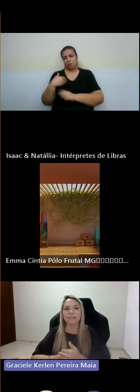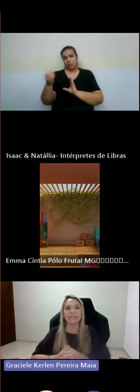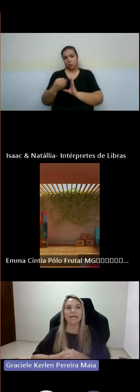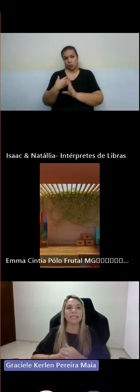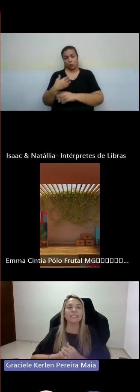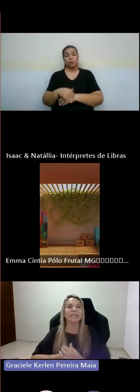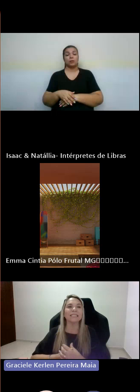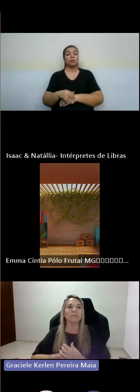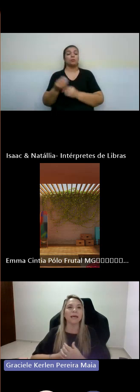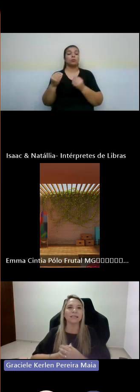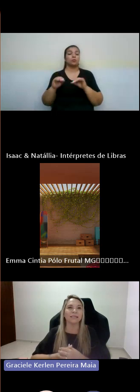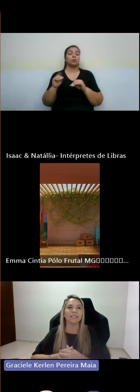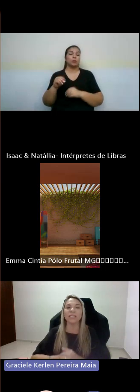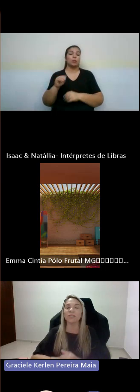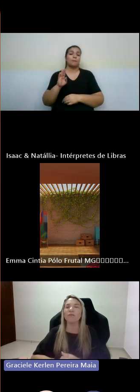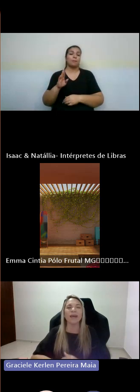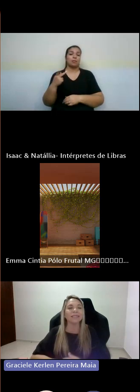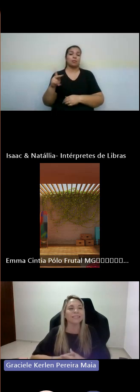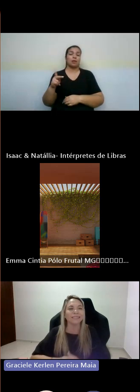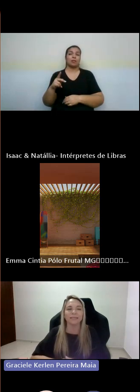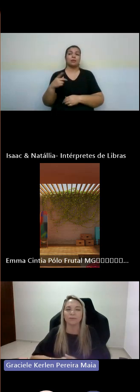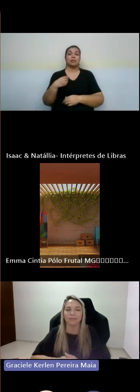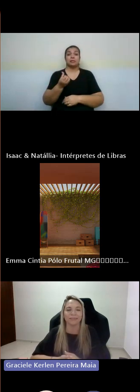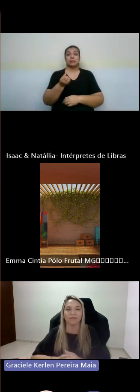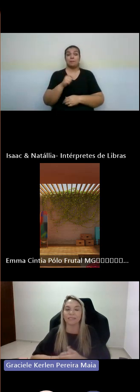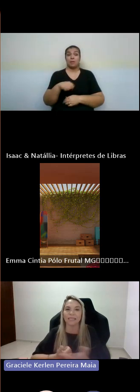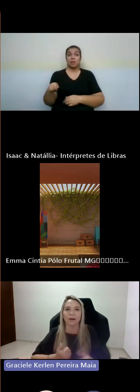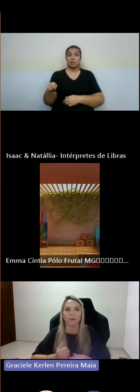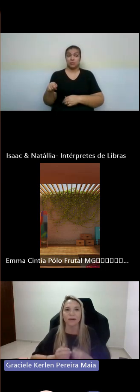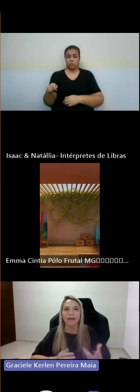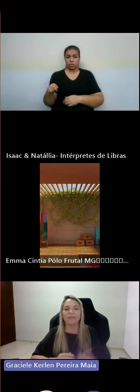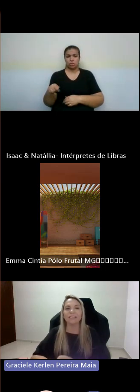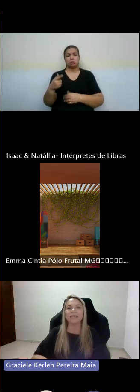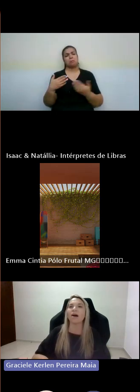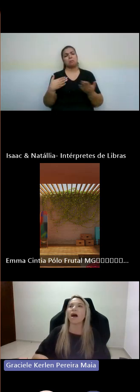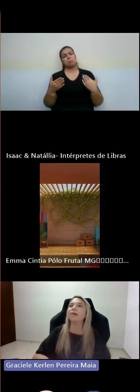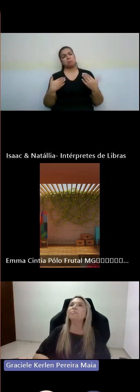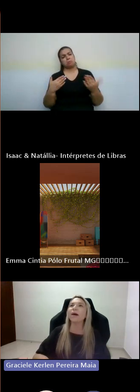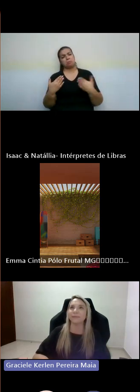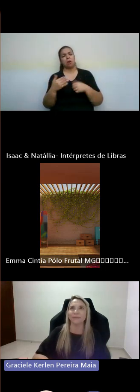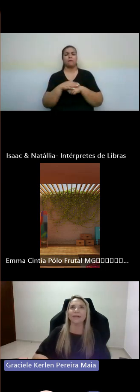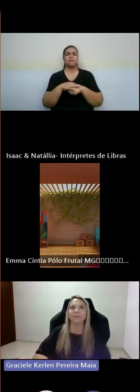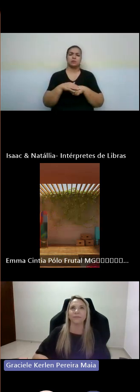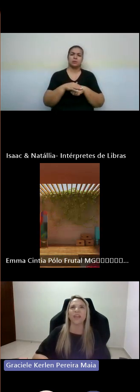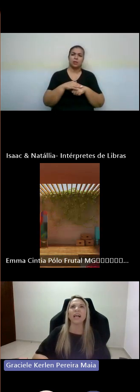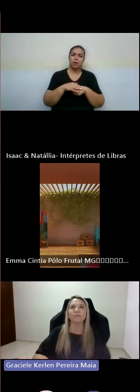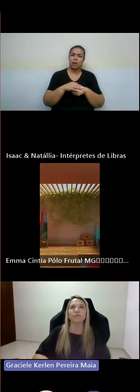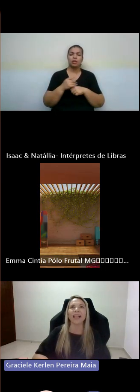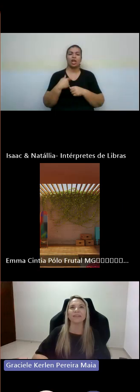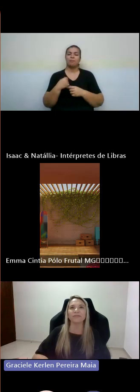o bebezinho dela de 6 meses, gente, conversando assim, conversando não, fazendo assim, ó,